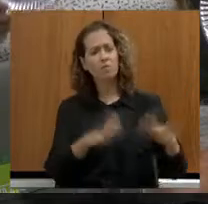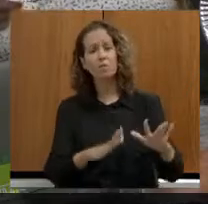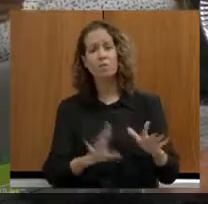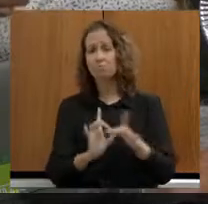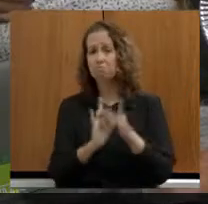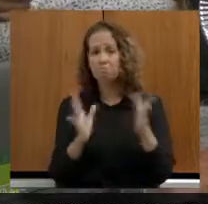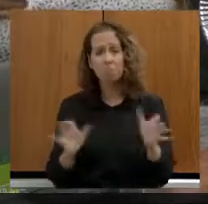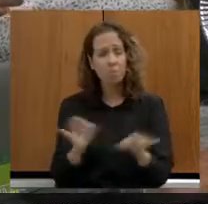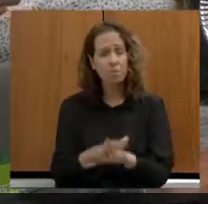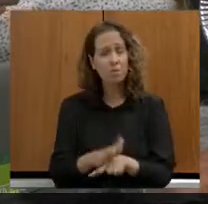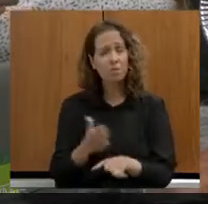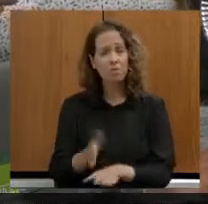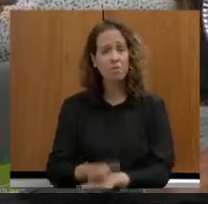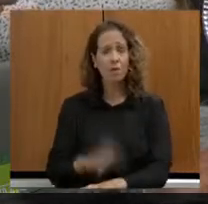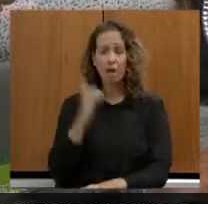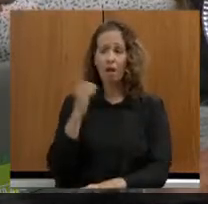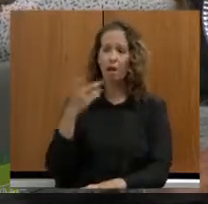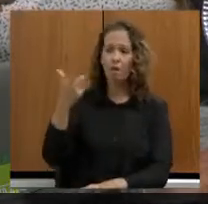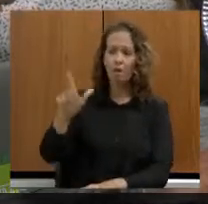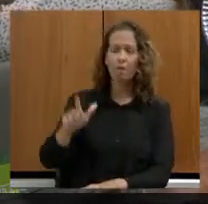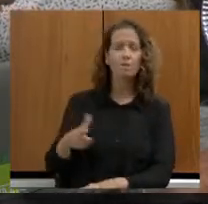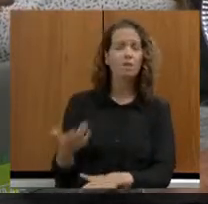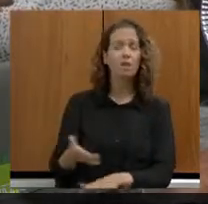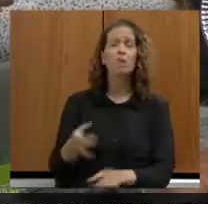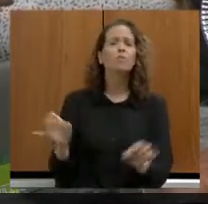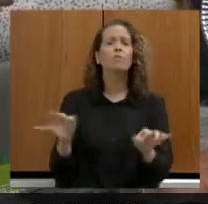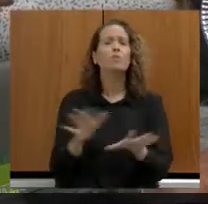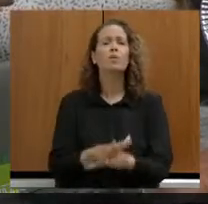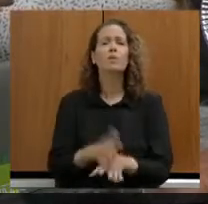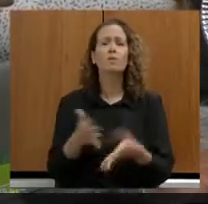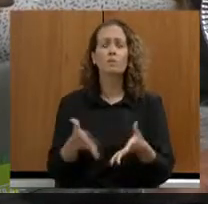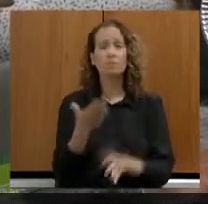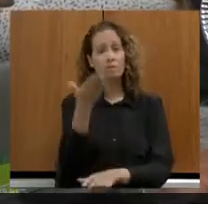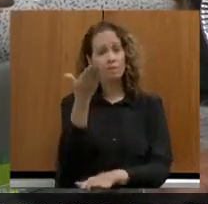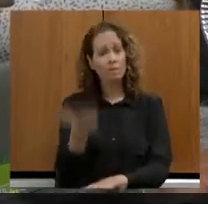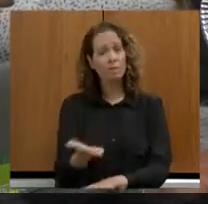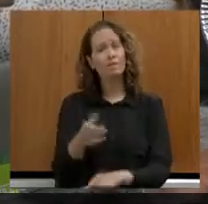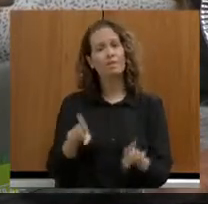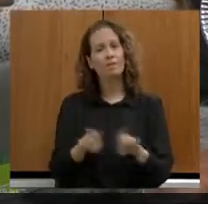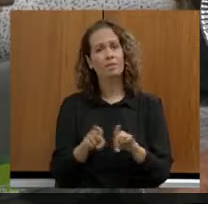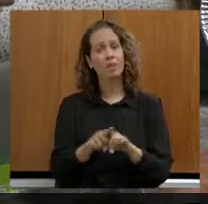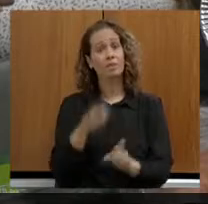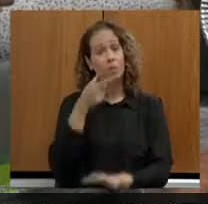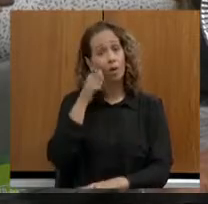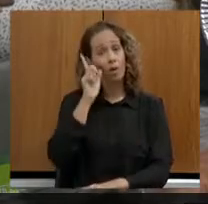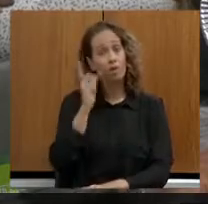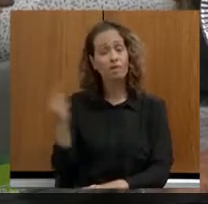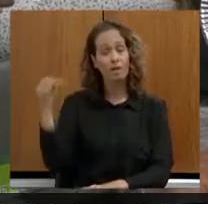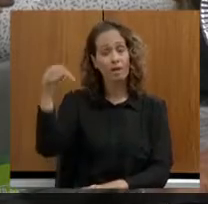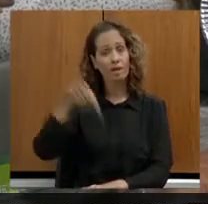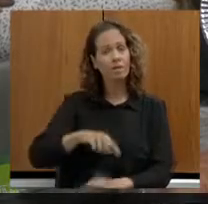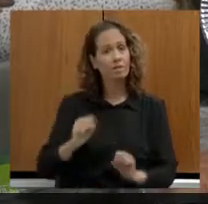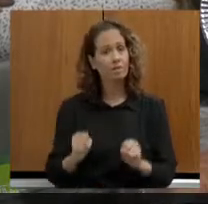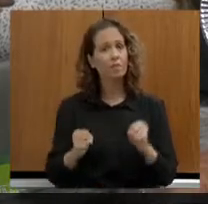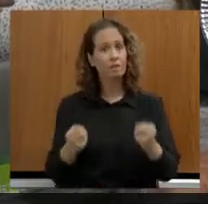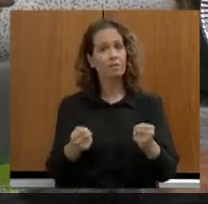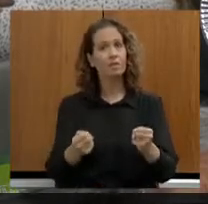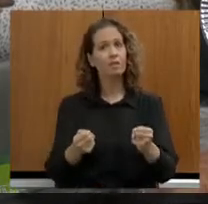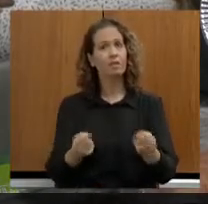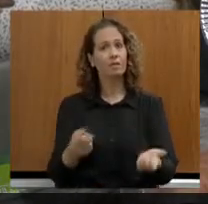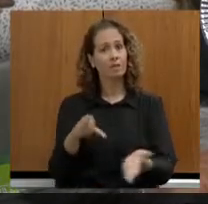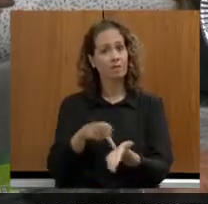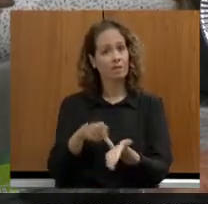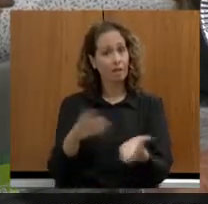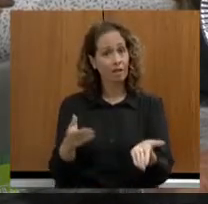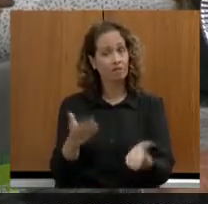Deputado não sei quem mais falou assim que tem que ser e com vossa excelência também ontem eu estive aqui para defender ela não foi